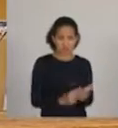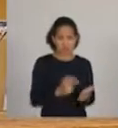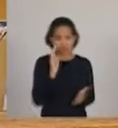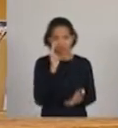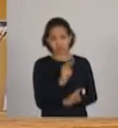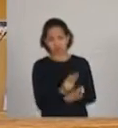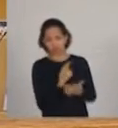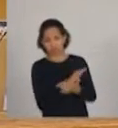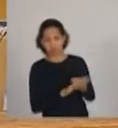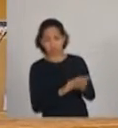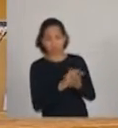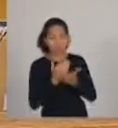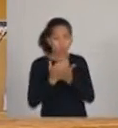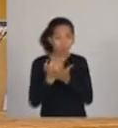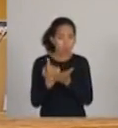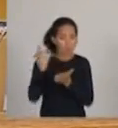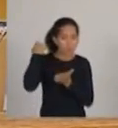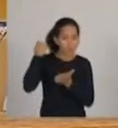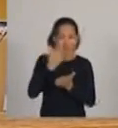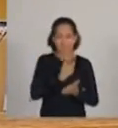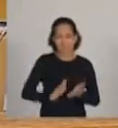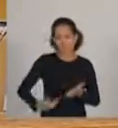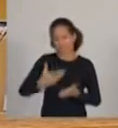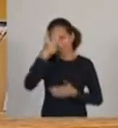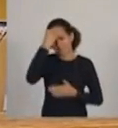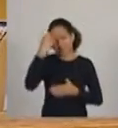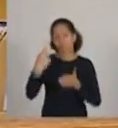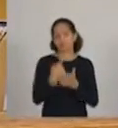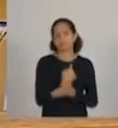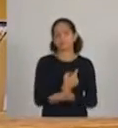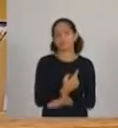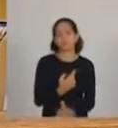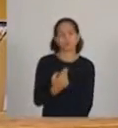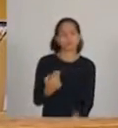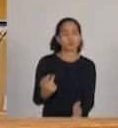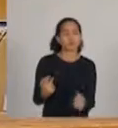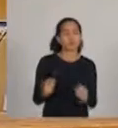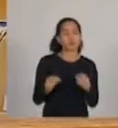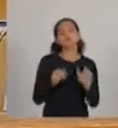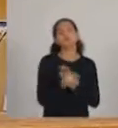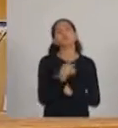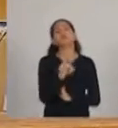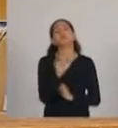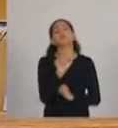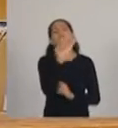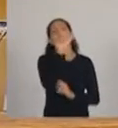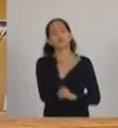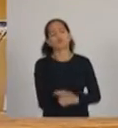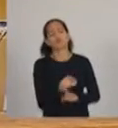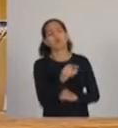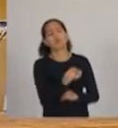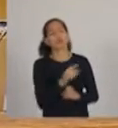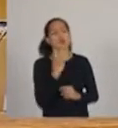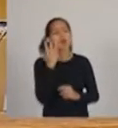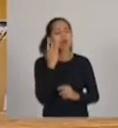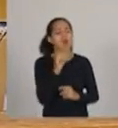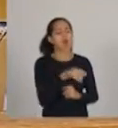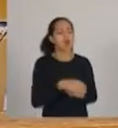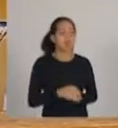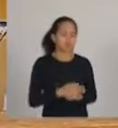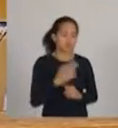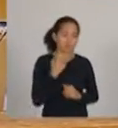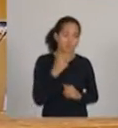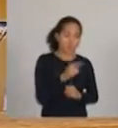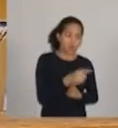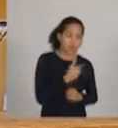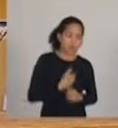No começo do governo Casagrande, ele me perguntou, governador, o que é que você acha desse coronel? Eu falei assim, ó, ele veio do governo